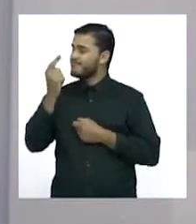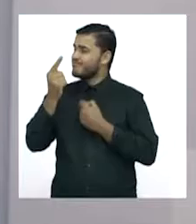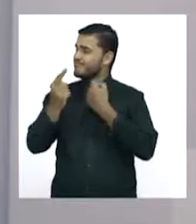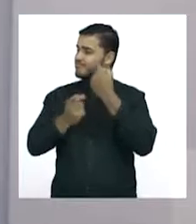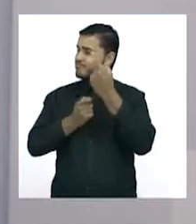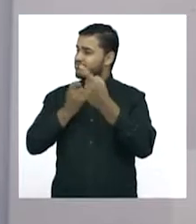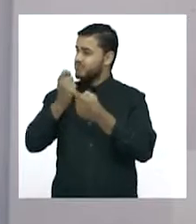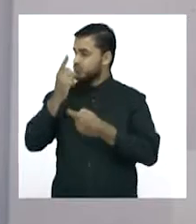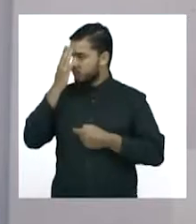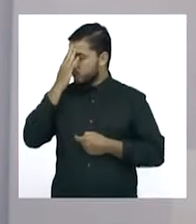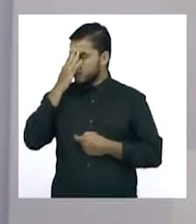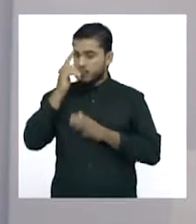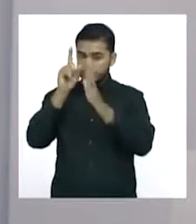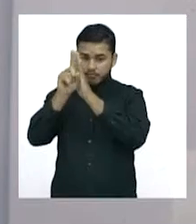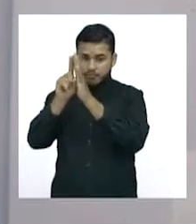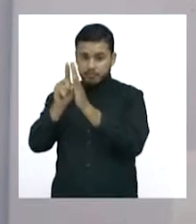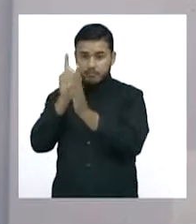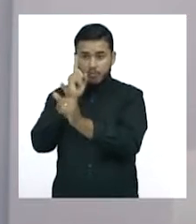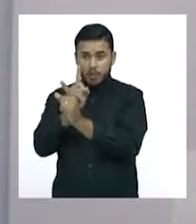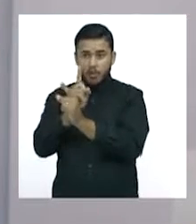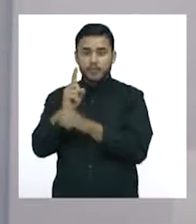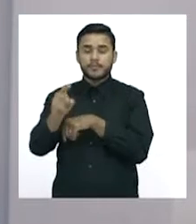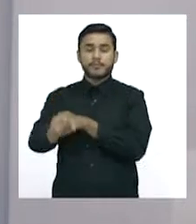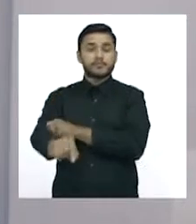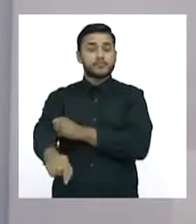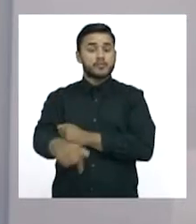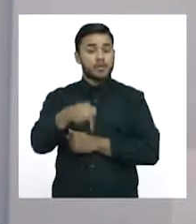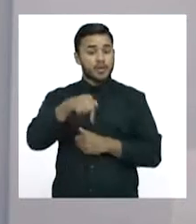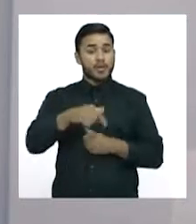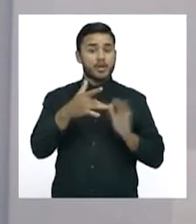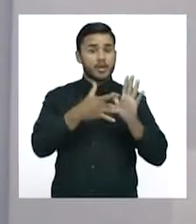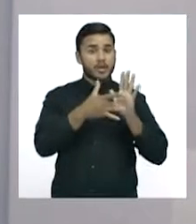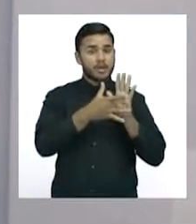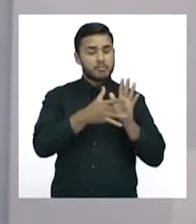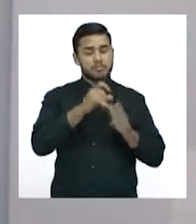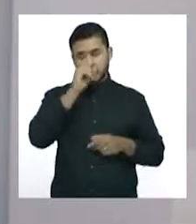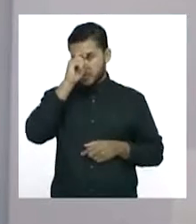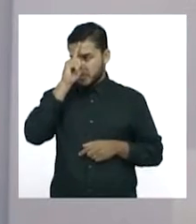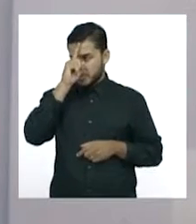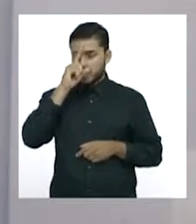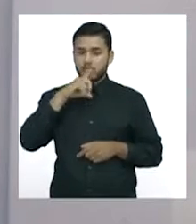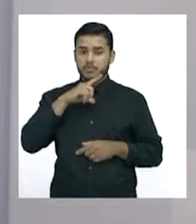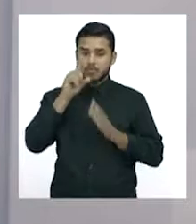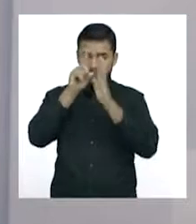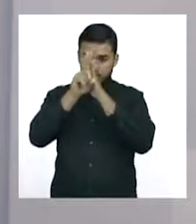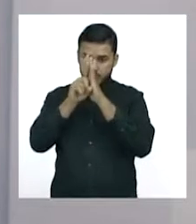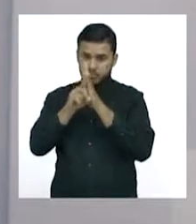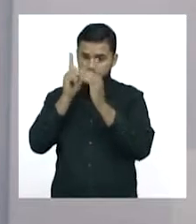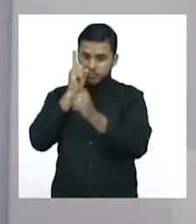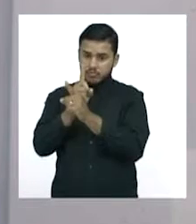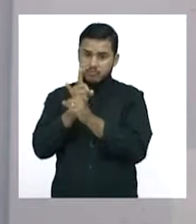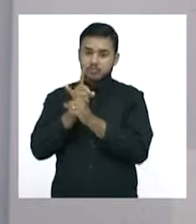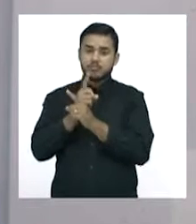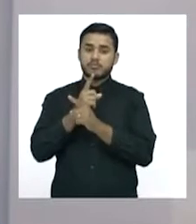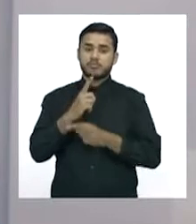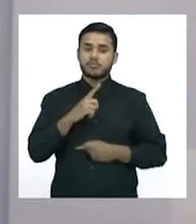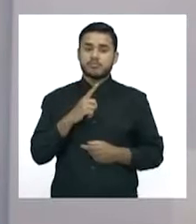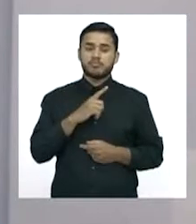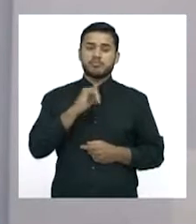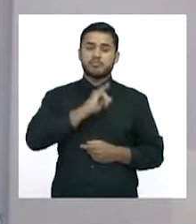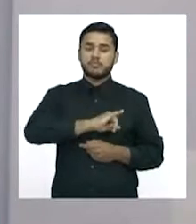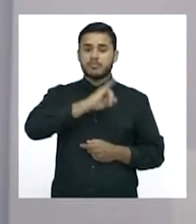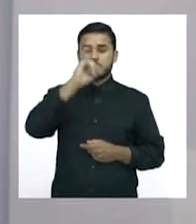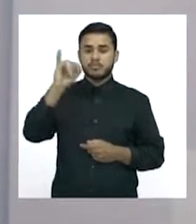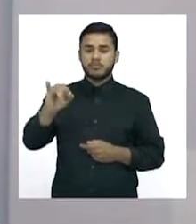as unidades de saúde, a gente pode falar muito por Fortaleza, desde que consigam diagnosticar, elas fazem a